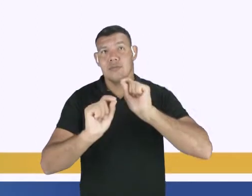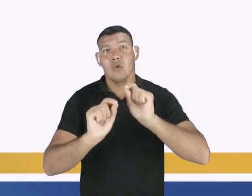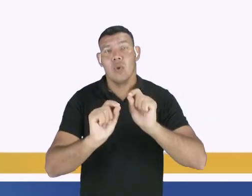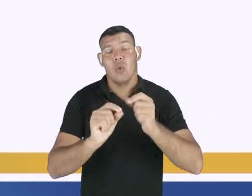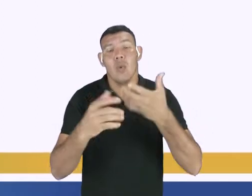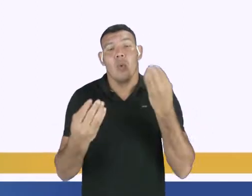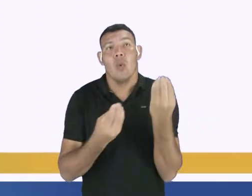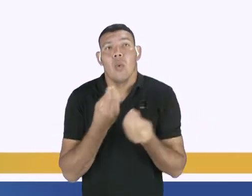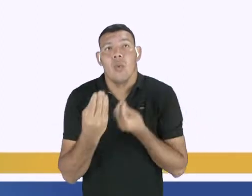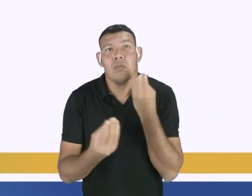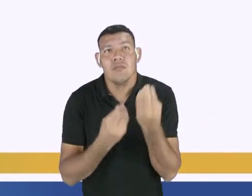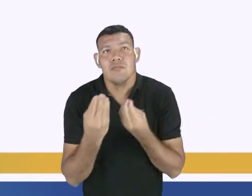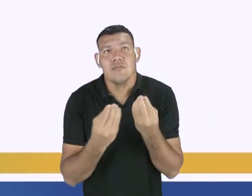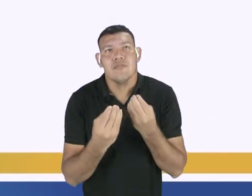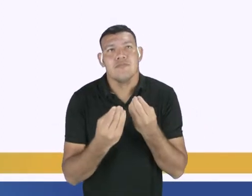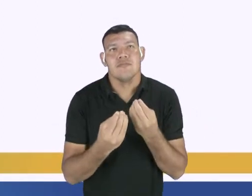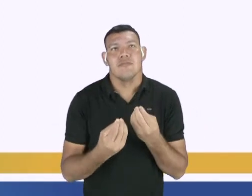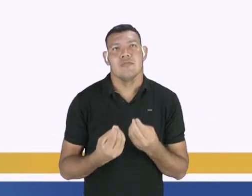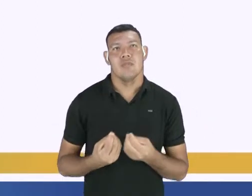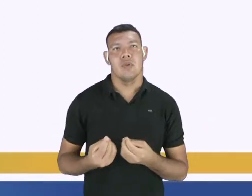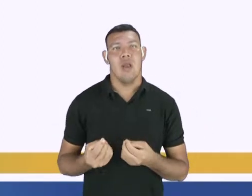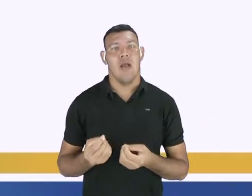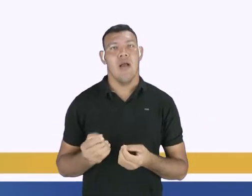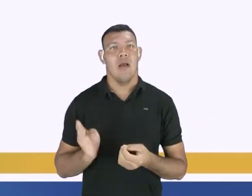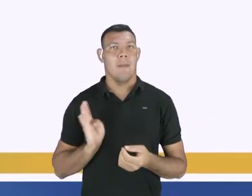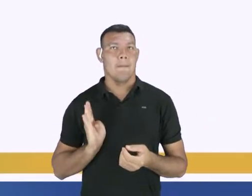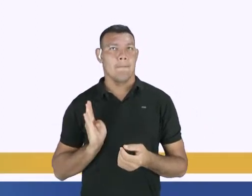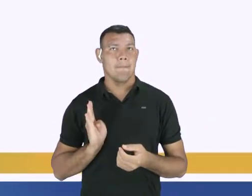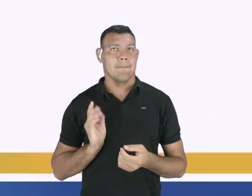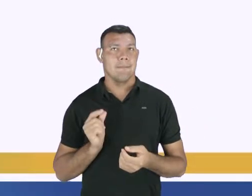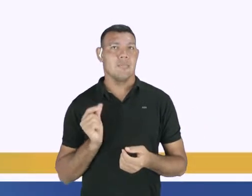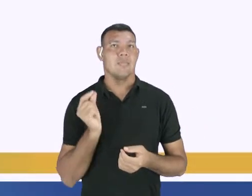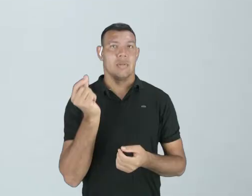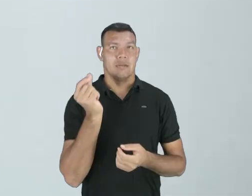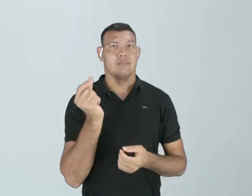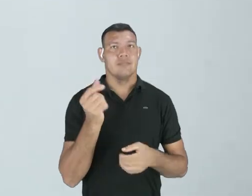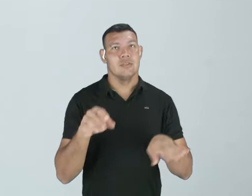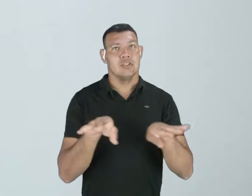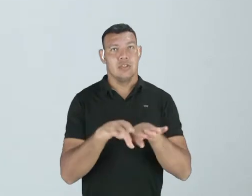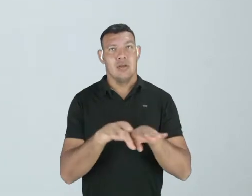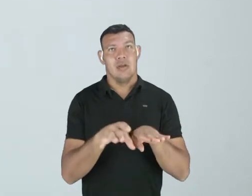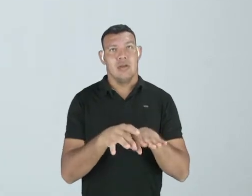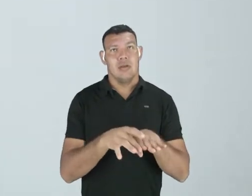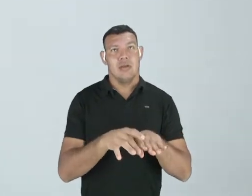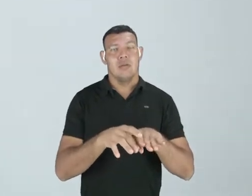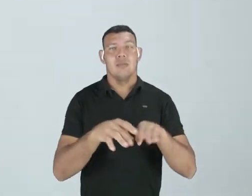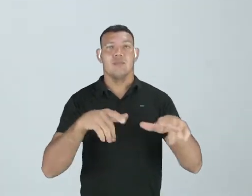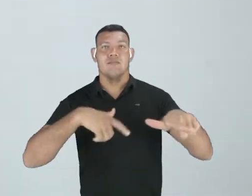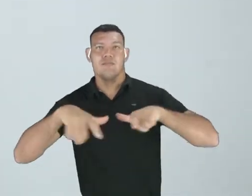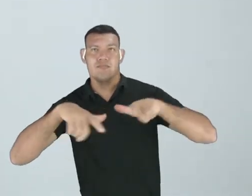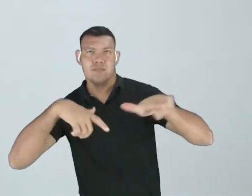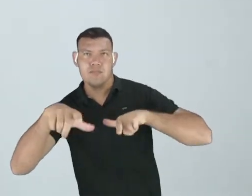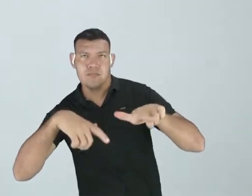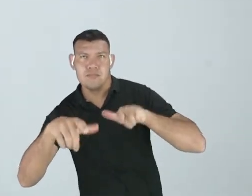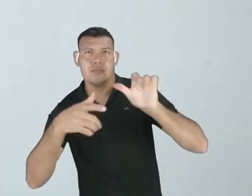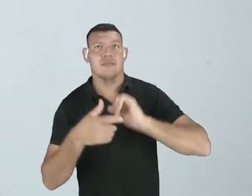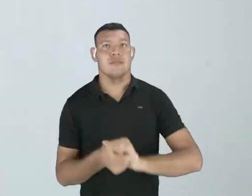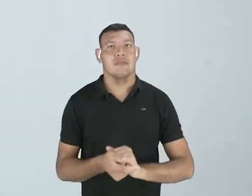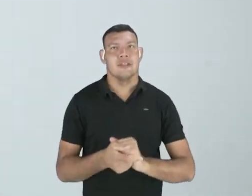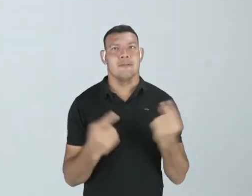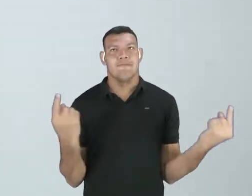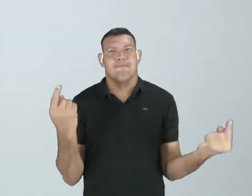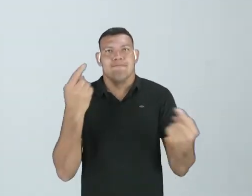social entre essas duas classes, certo? Então, o que estava acontecendo entre essas duas classes? Por que a gente não estava conseguindo ter